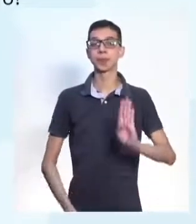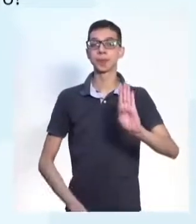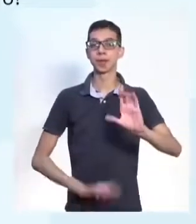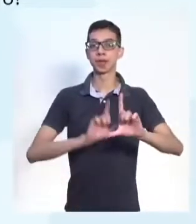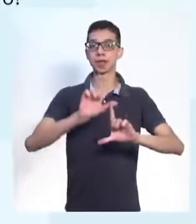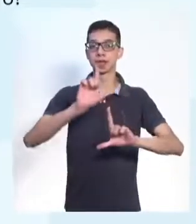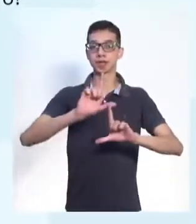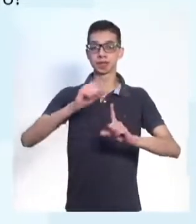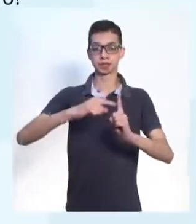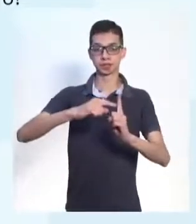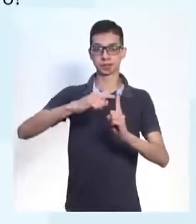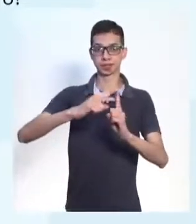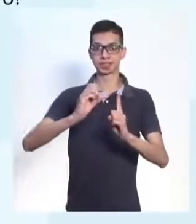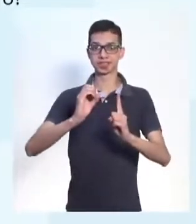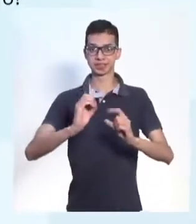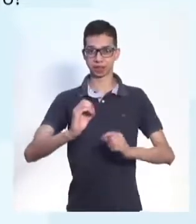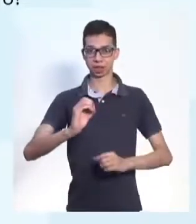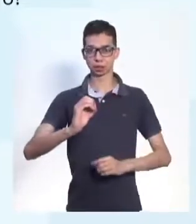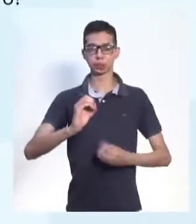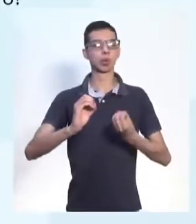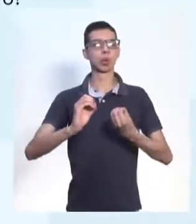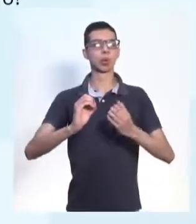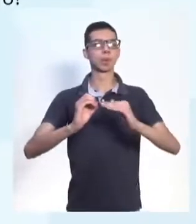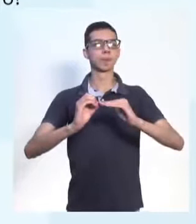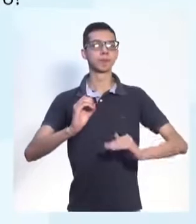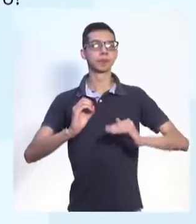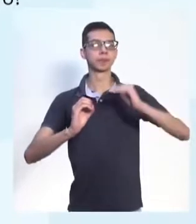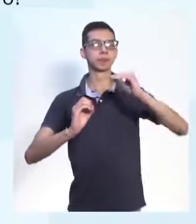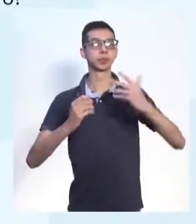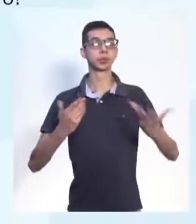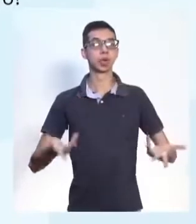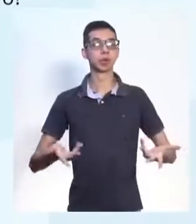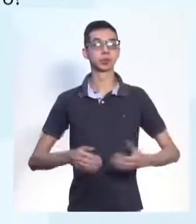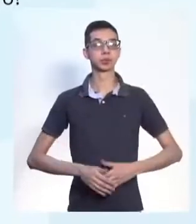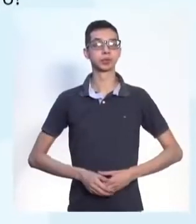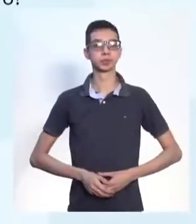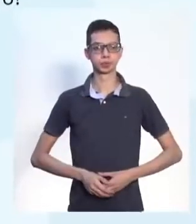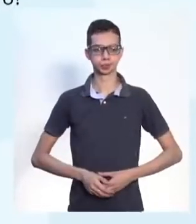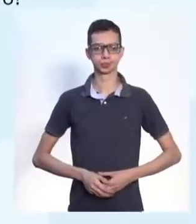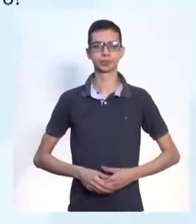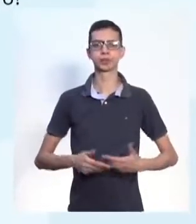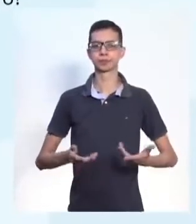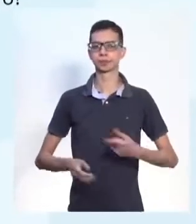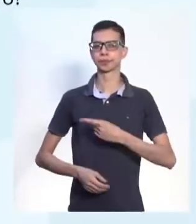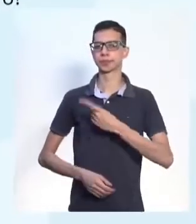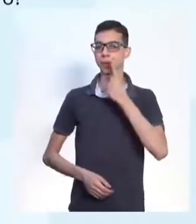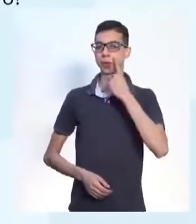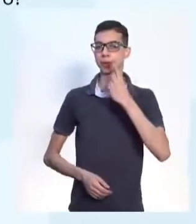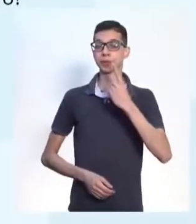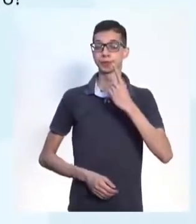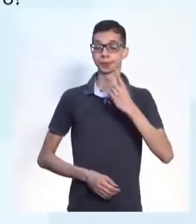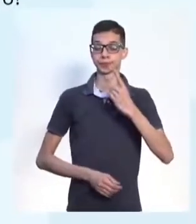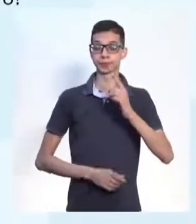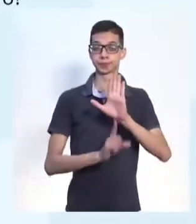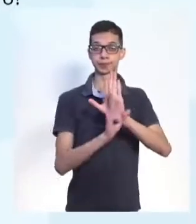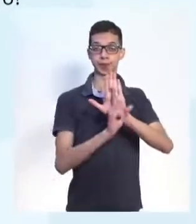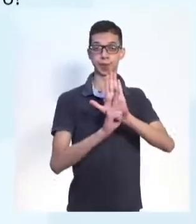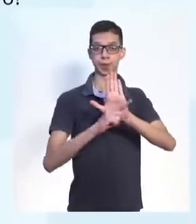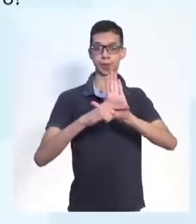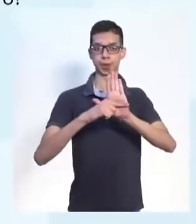que zero. Essa medida é maior que zero, ou seja, um número positivo. Vou tentar